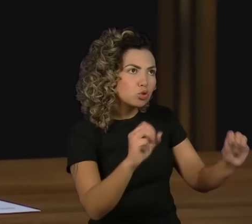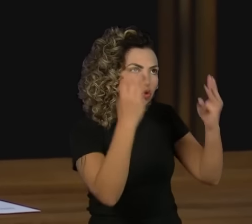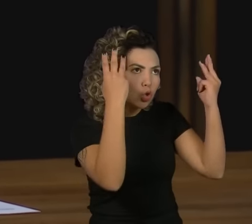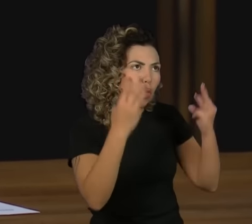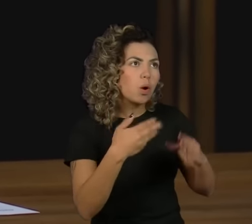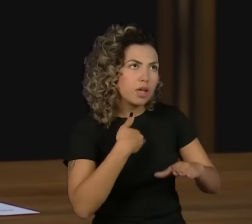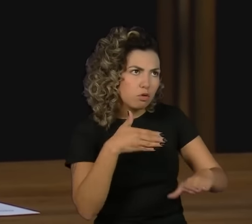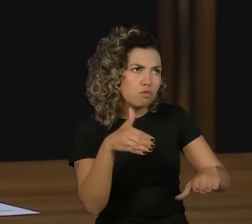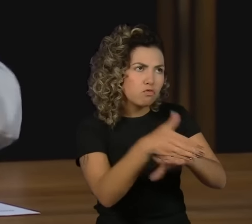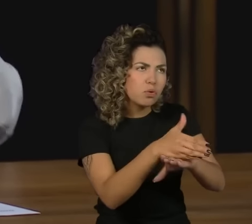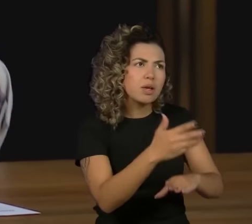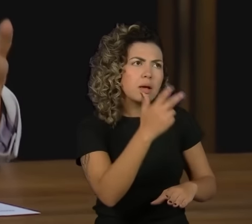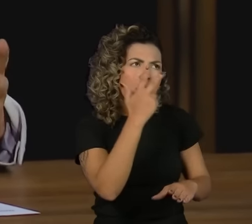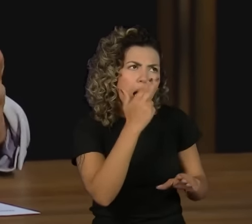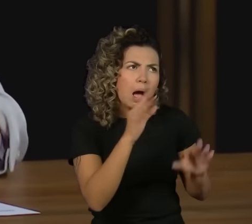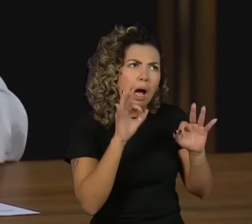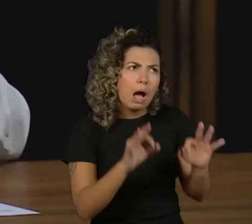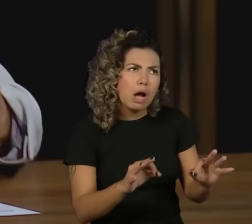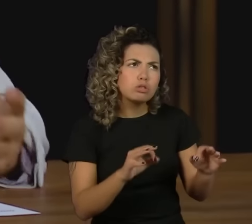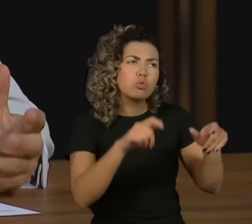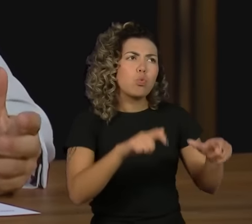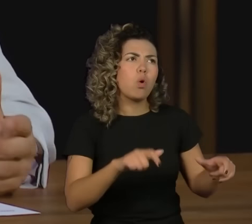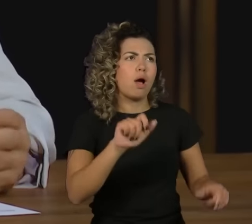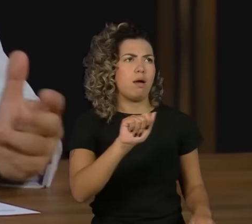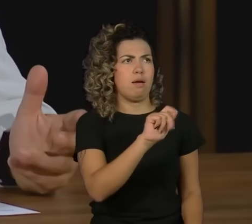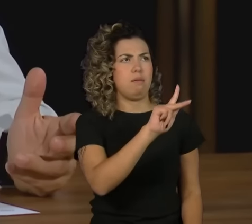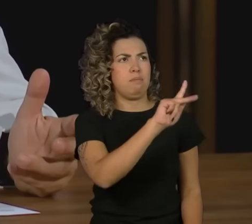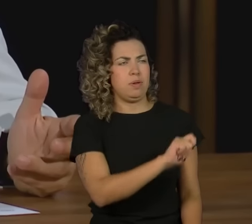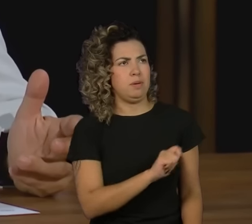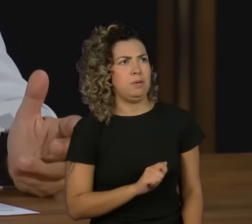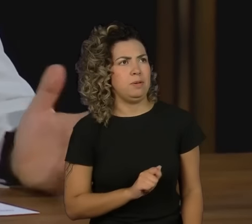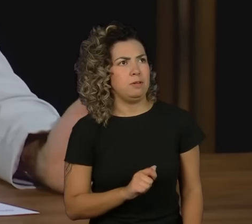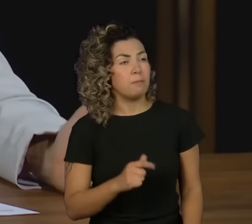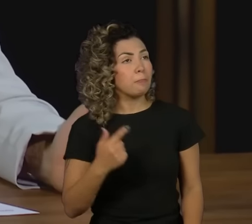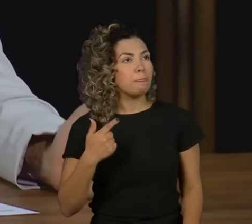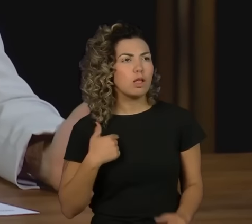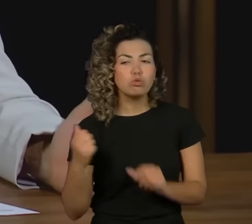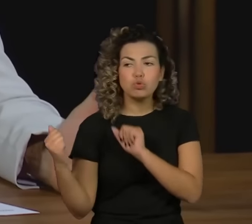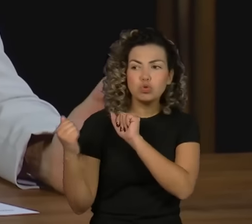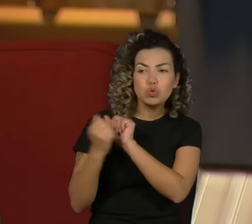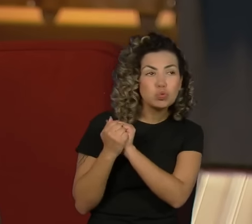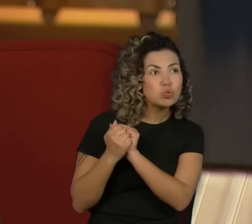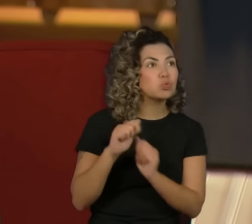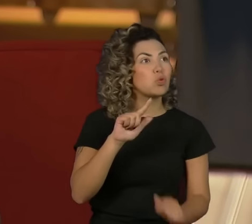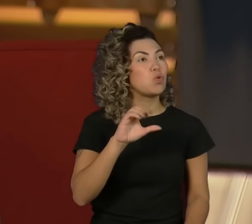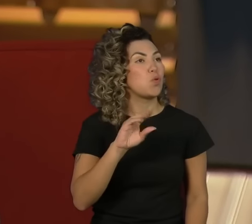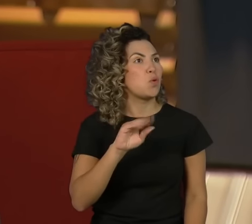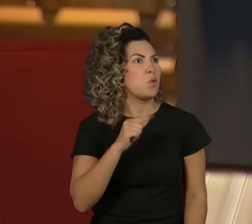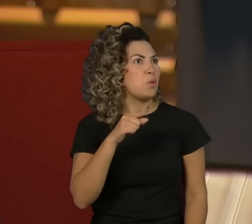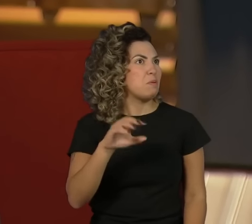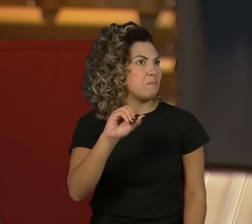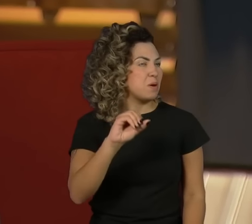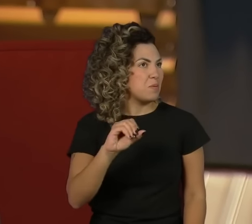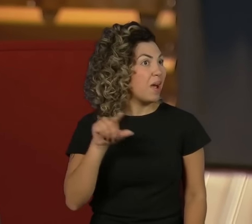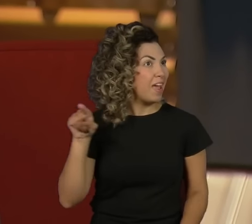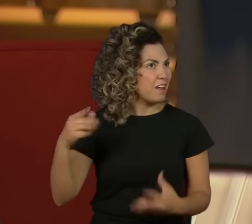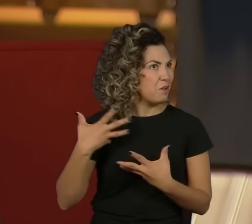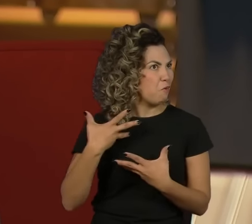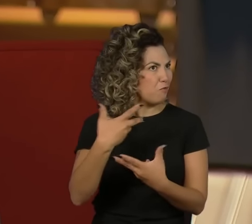na Lapa. E eu estava numa muito má e maravilhosa companhia. O Lobão me levou no seu show. E eram